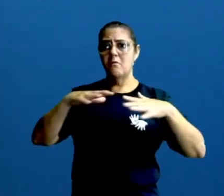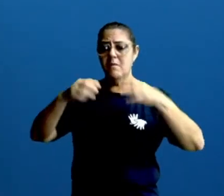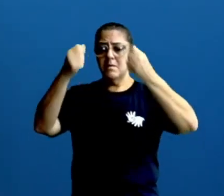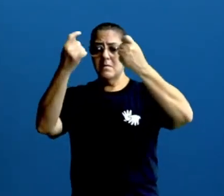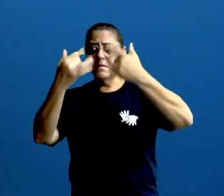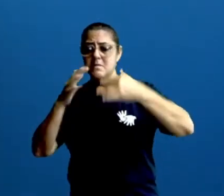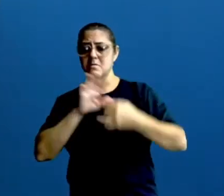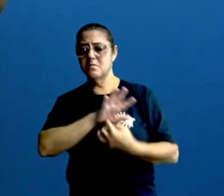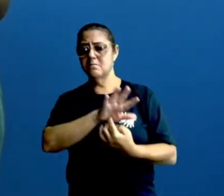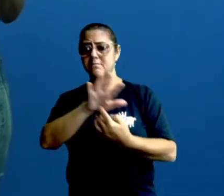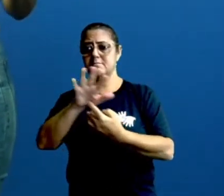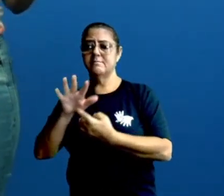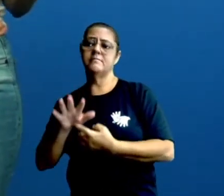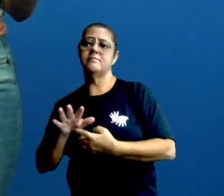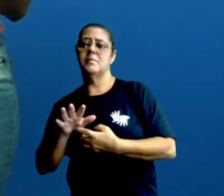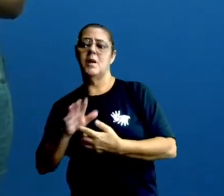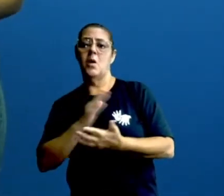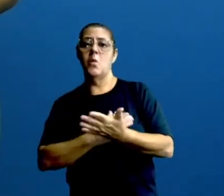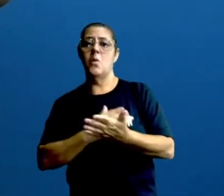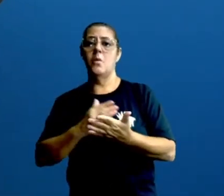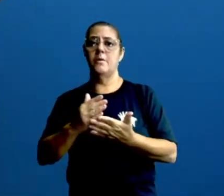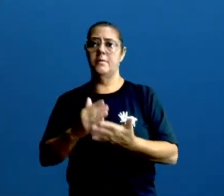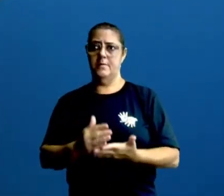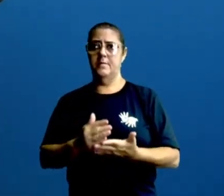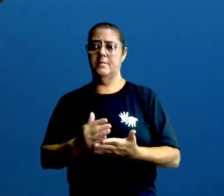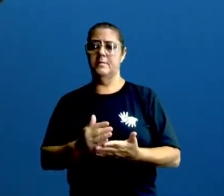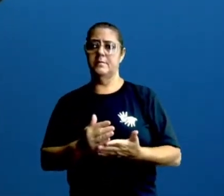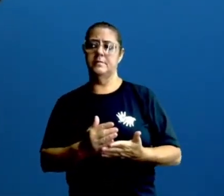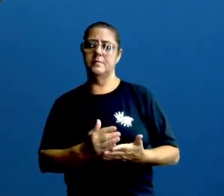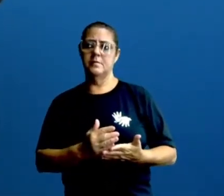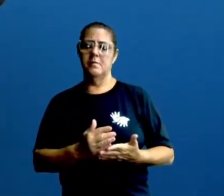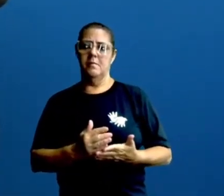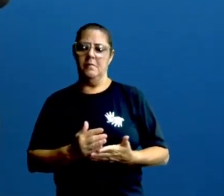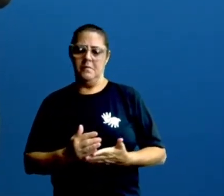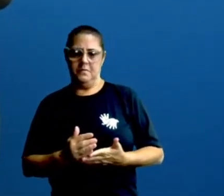querendo apresentar para vocês é que a partir dessa